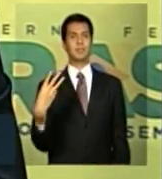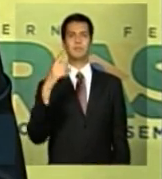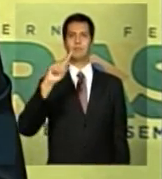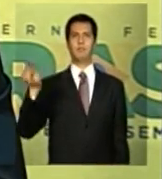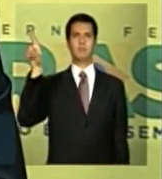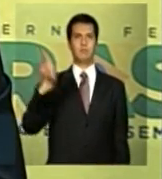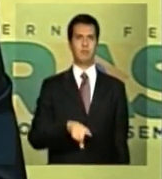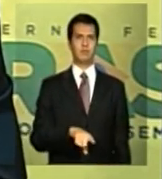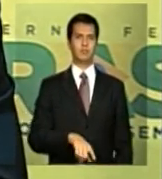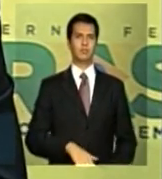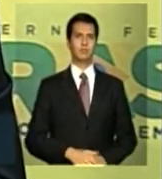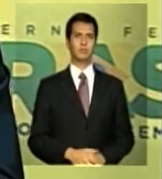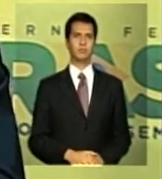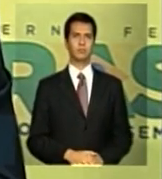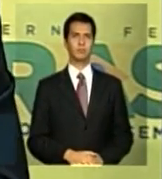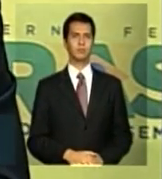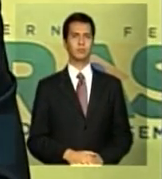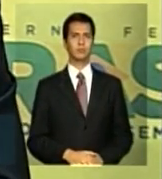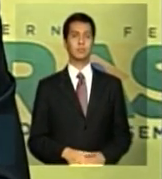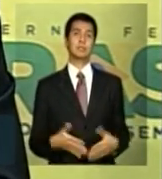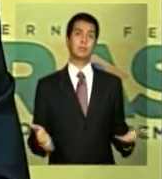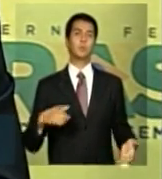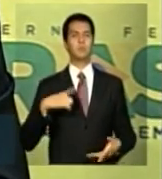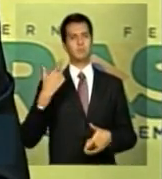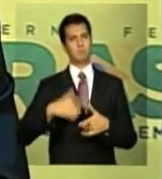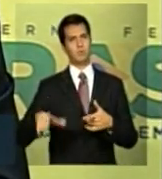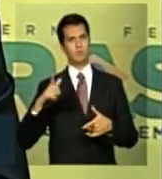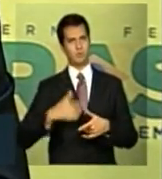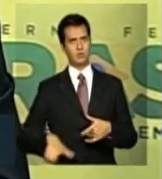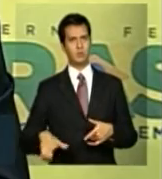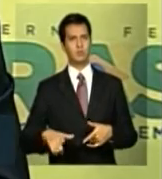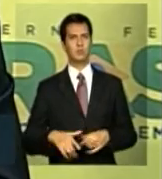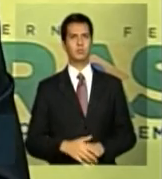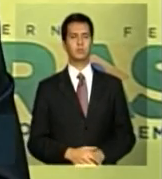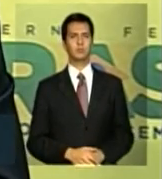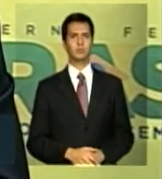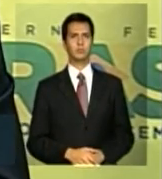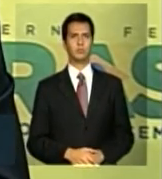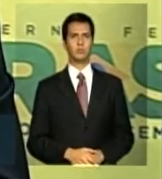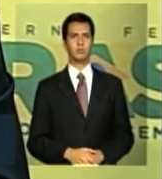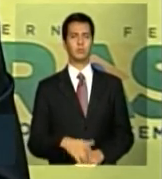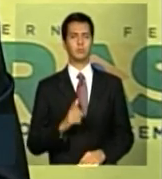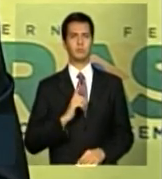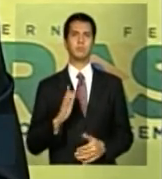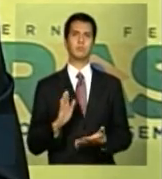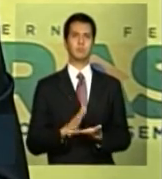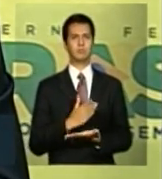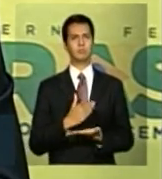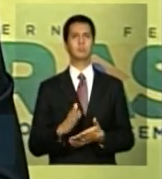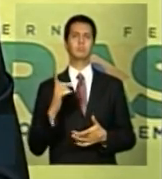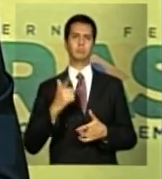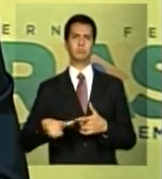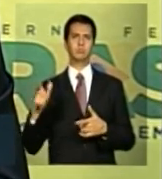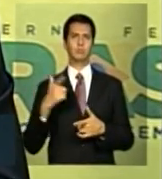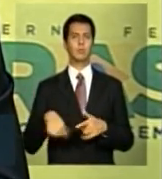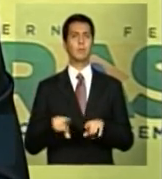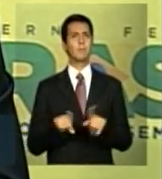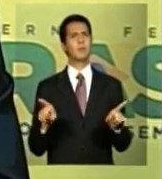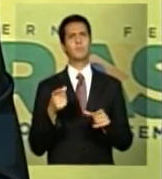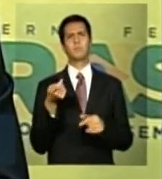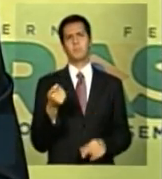canceladas. Portanto, existem problemas, mas eles são, eu diria, bastante pequenos diante do tamanho